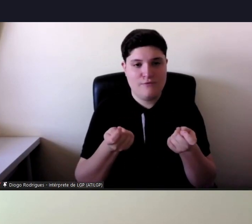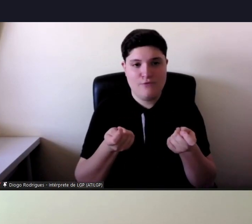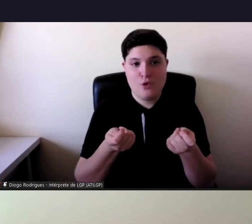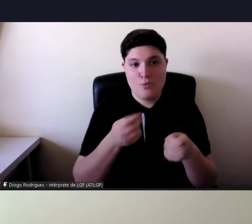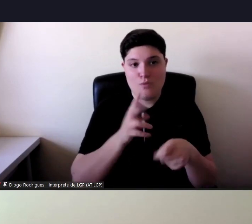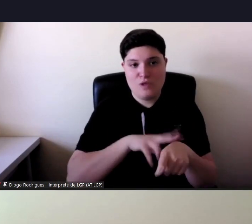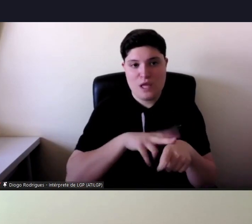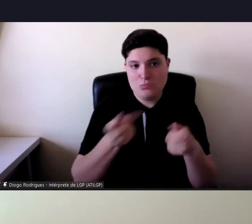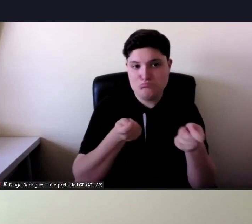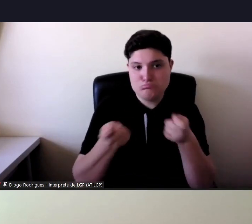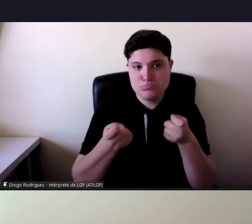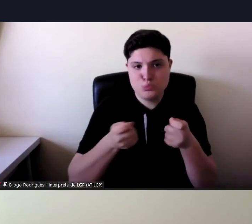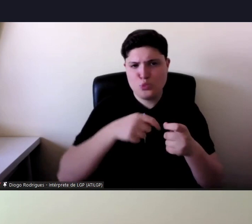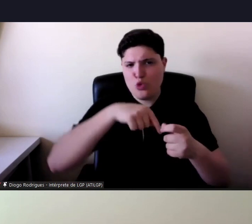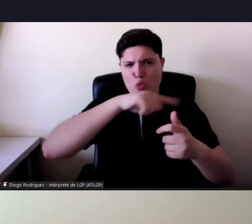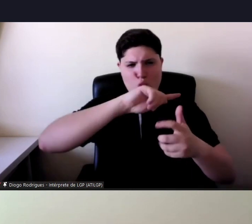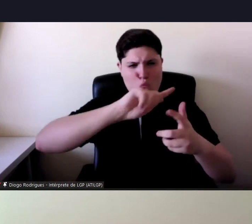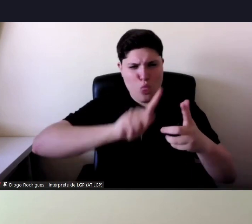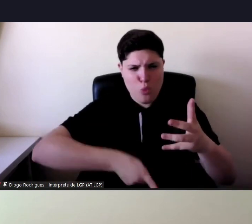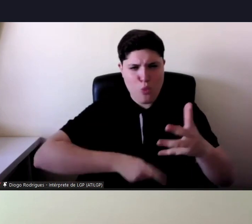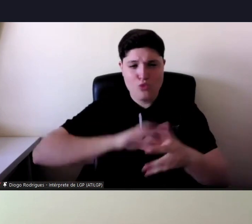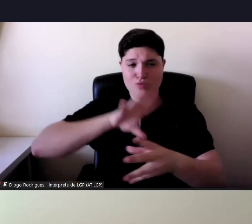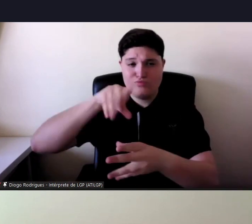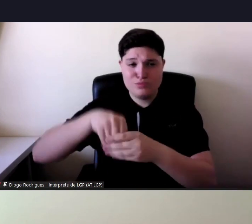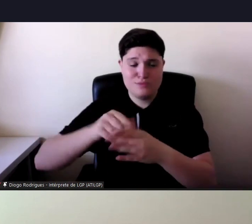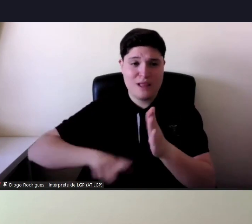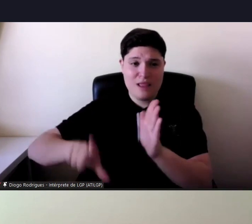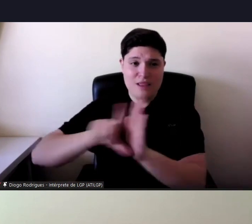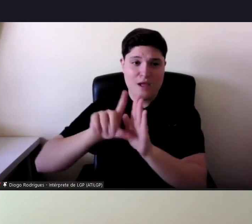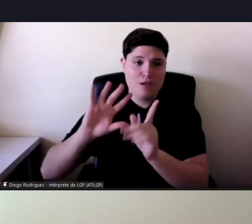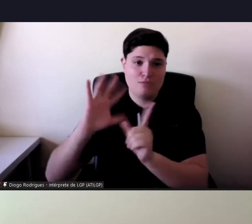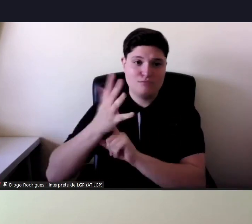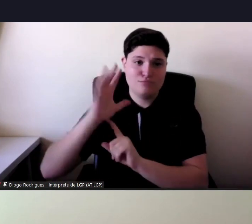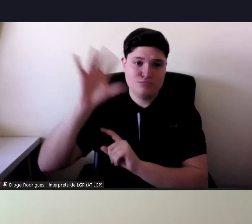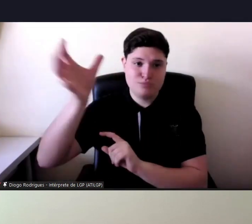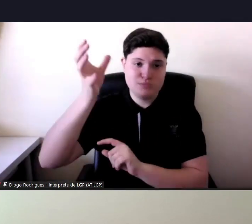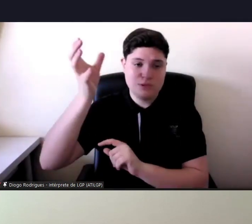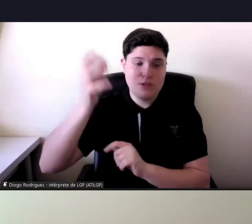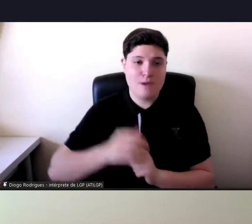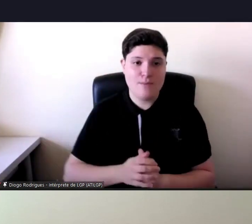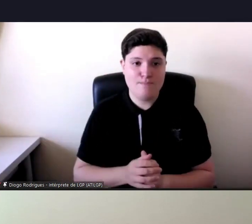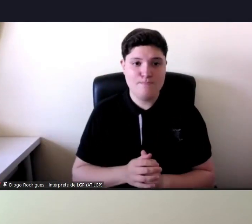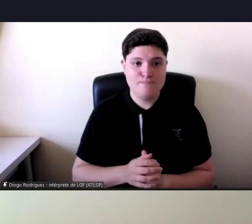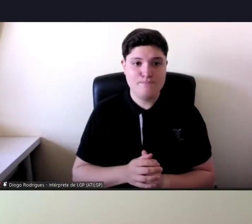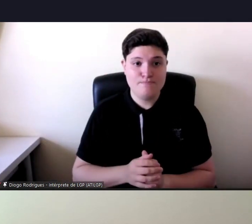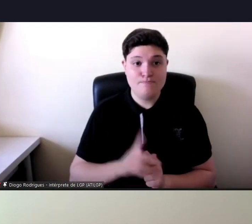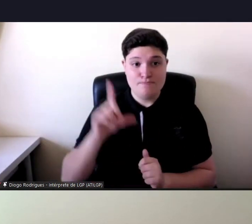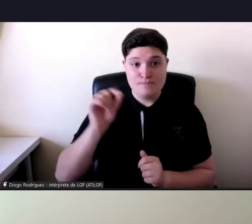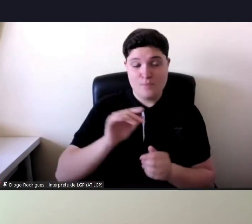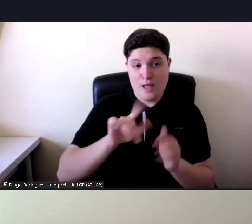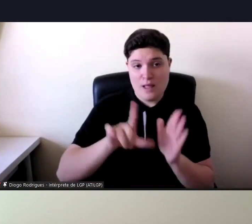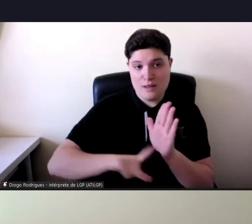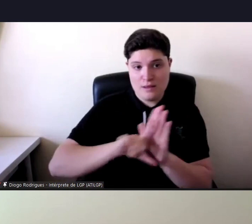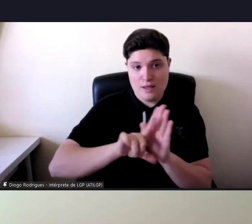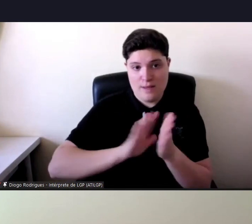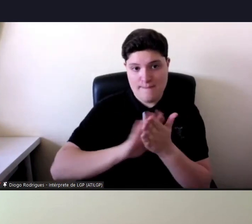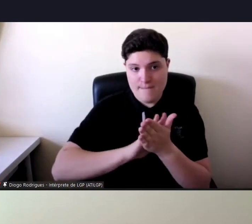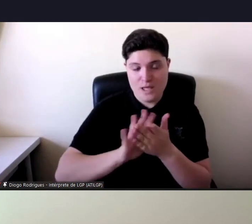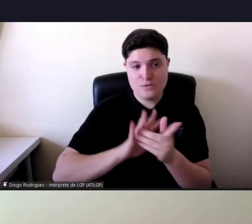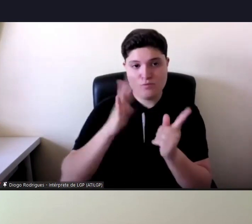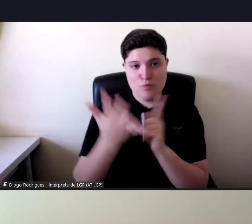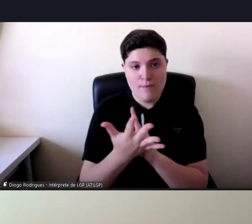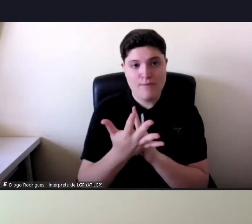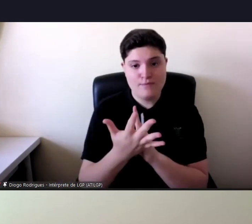luta, ou digamos, esta sintonia entre o que é função e o que é espaço, entre